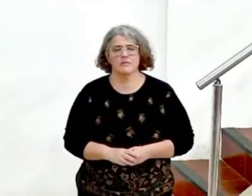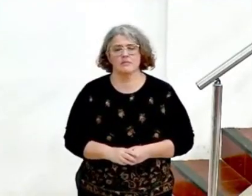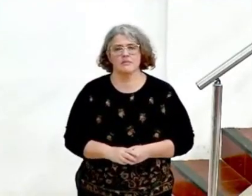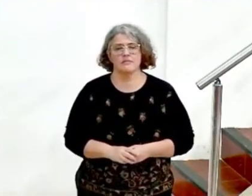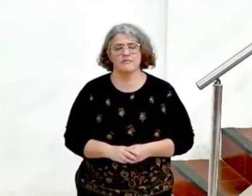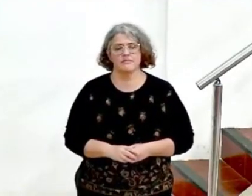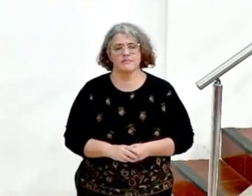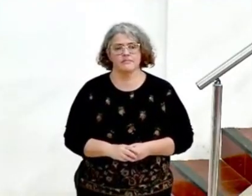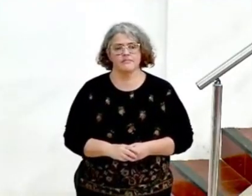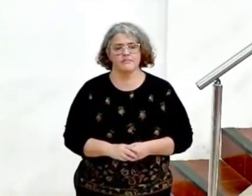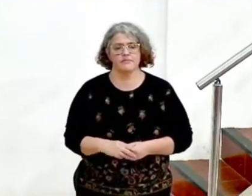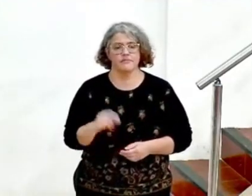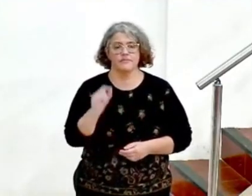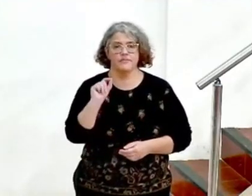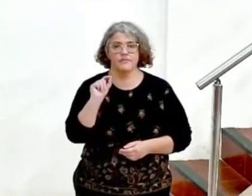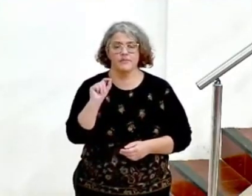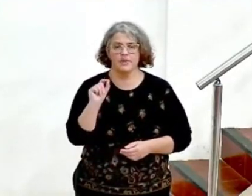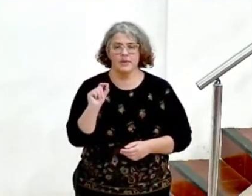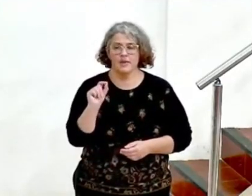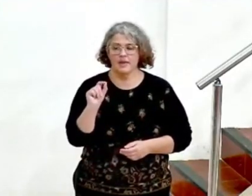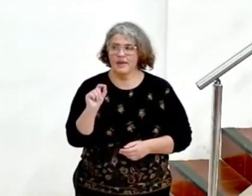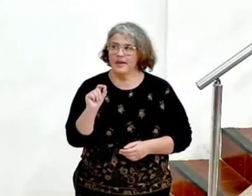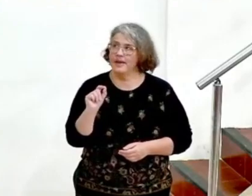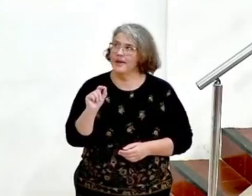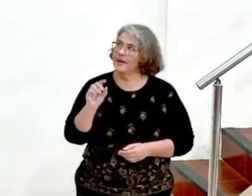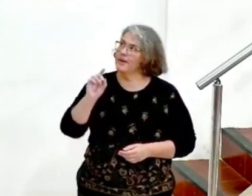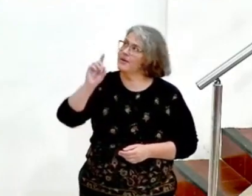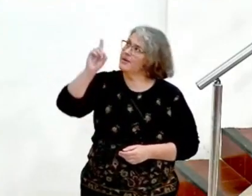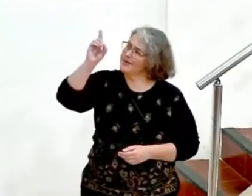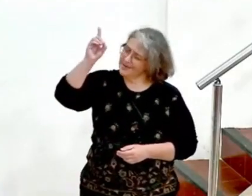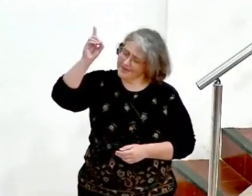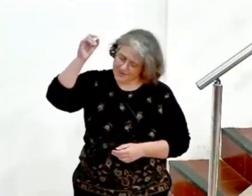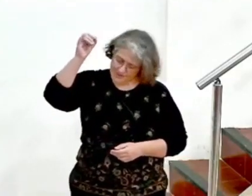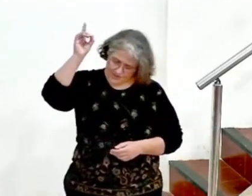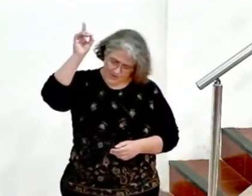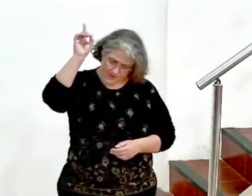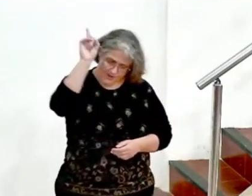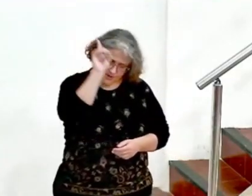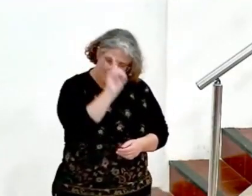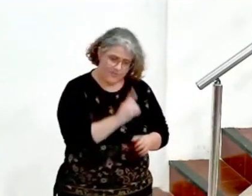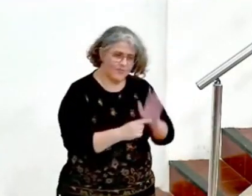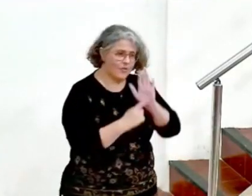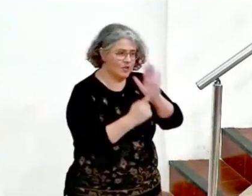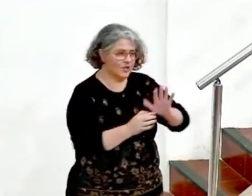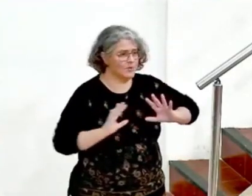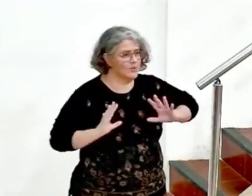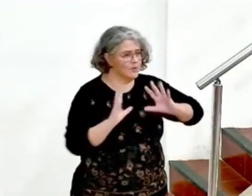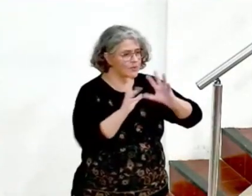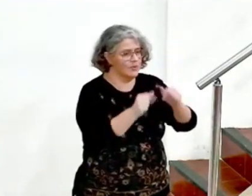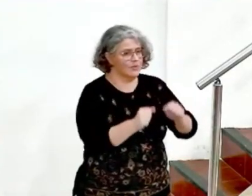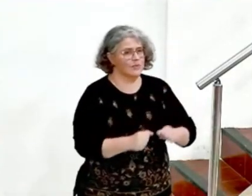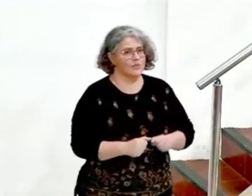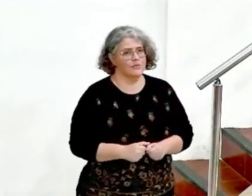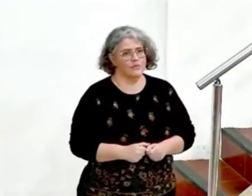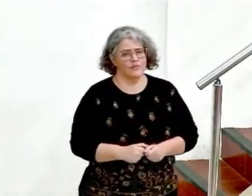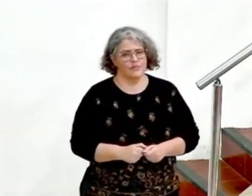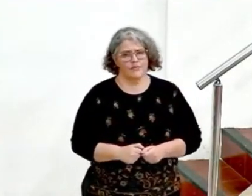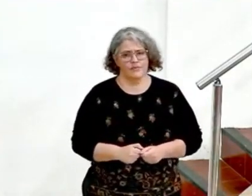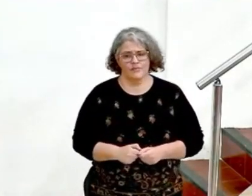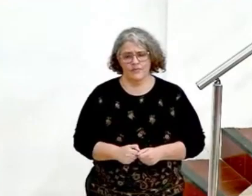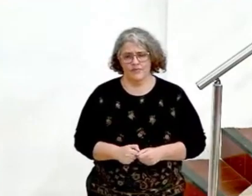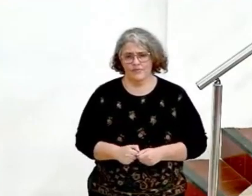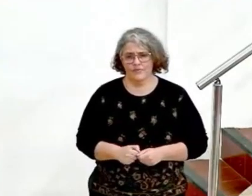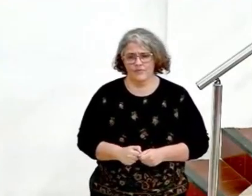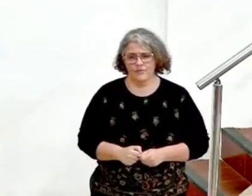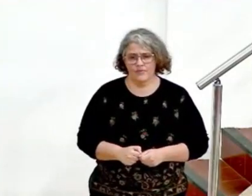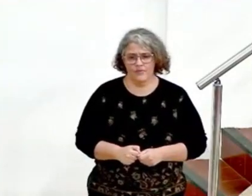queridos, é uma intervenção de Deus. Mas é uma intervenção diferente daquela do capítulo 11, quando Deus teve que intervir, porque